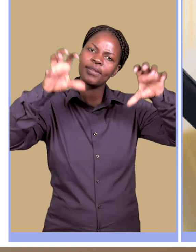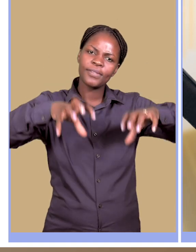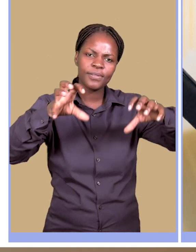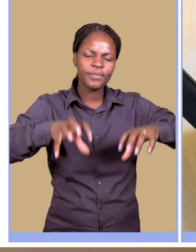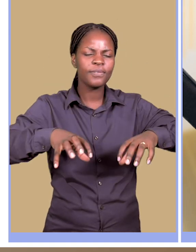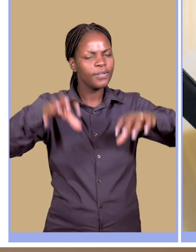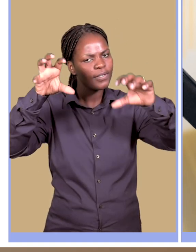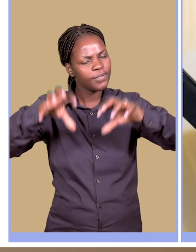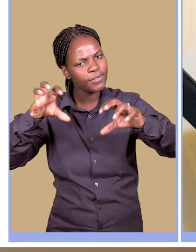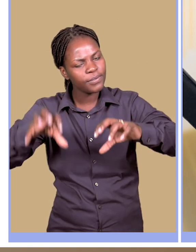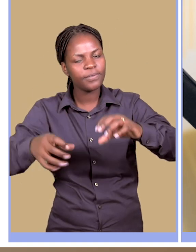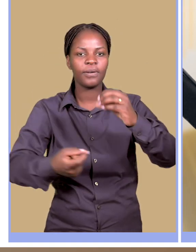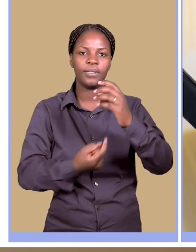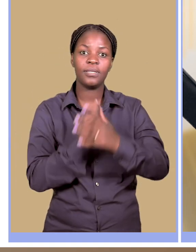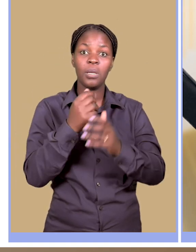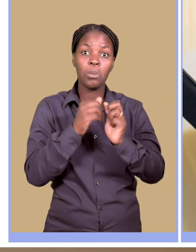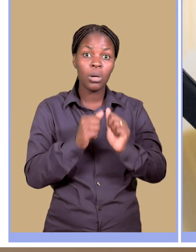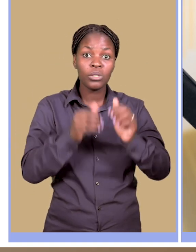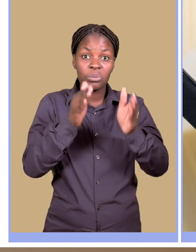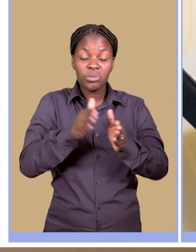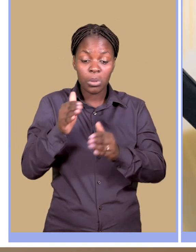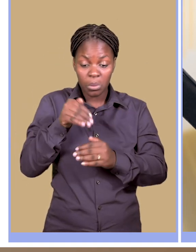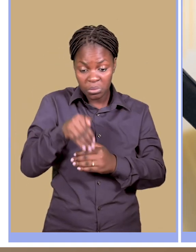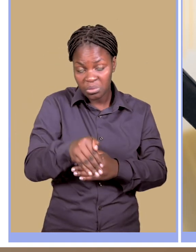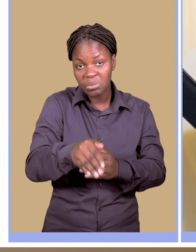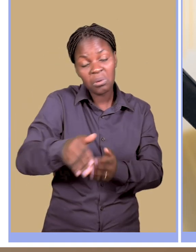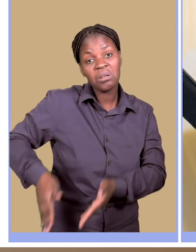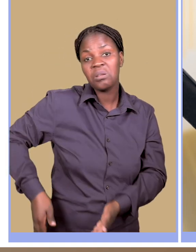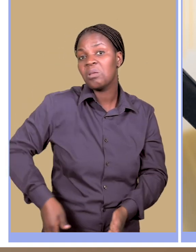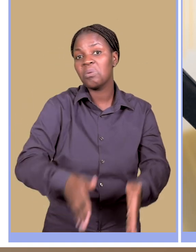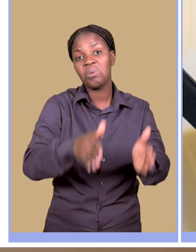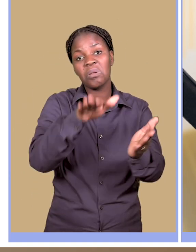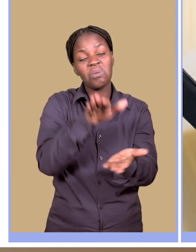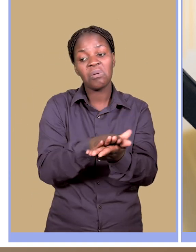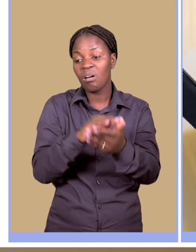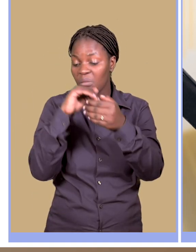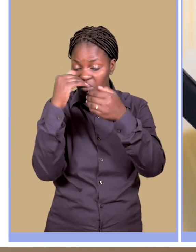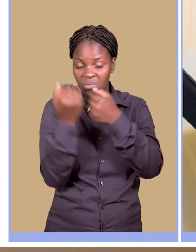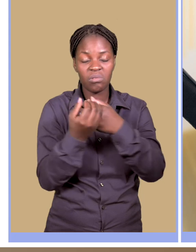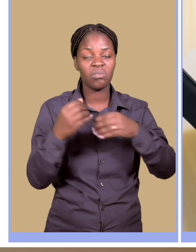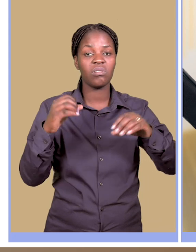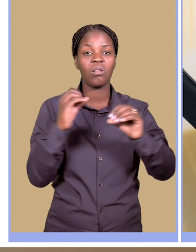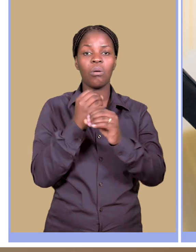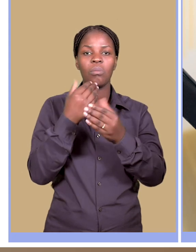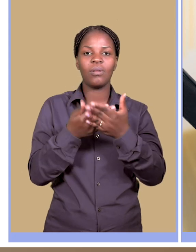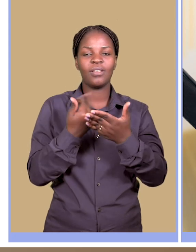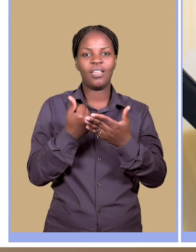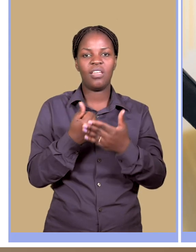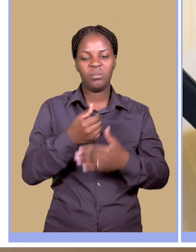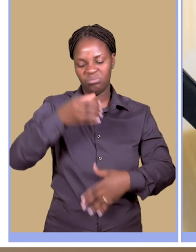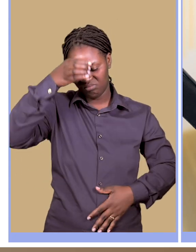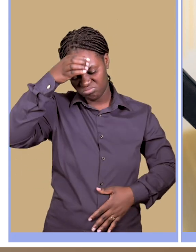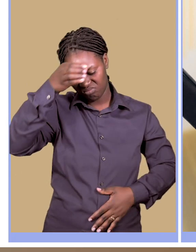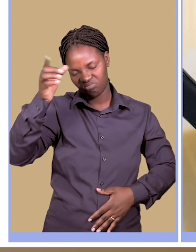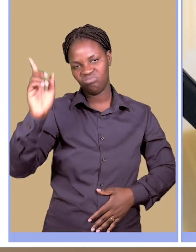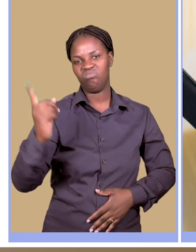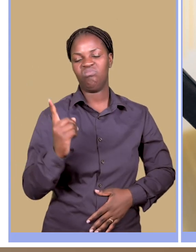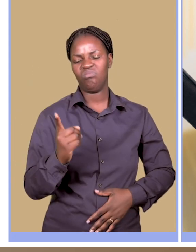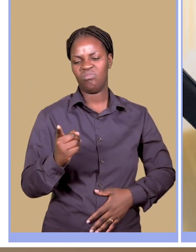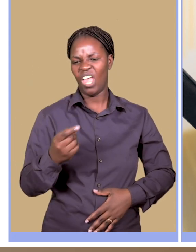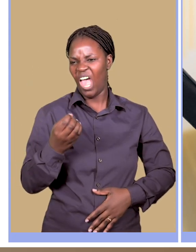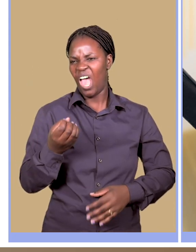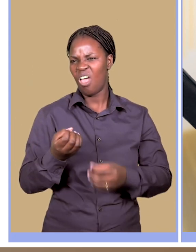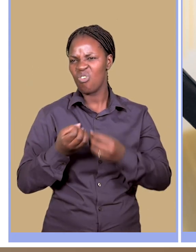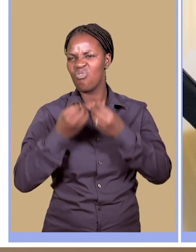previsão do horário de por aí em diante. Mas as pessoas ainda estavam na rua, as pessoas estavam em sítios inseguros, porque faltava um elemento crença